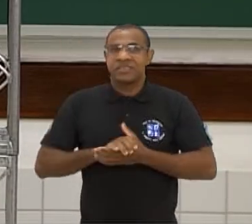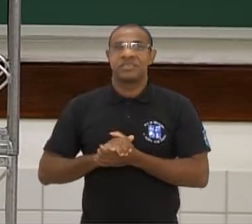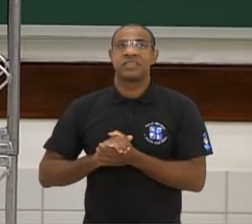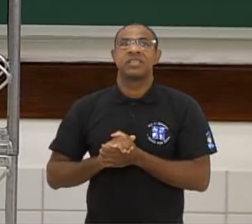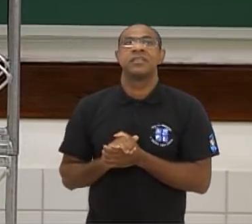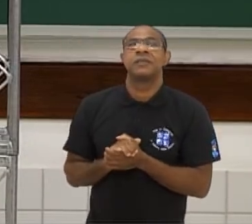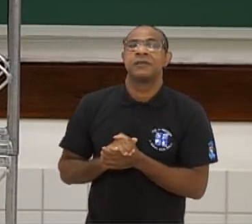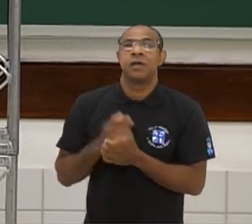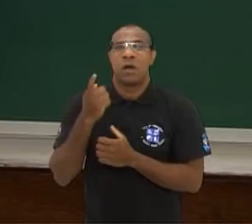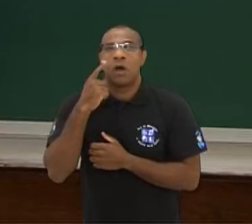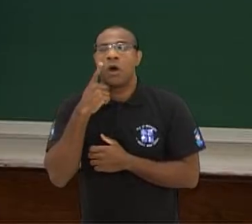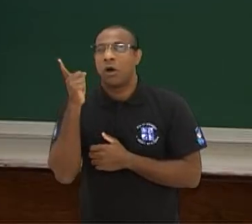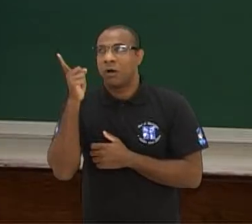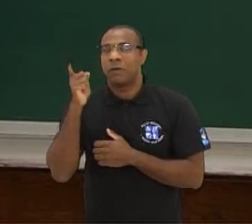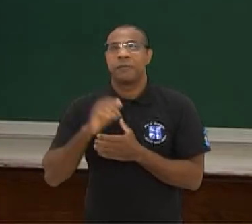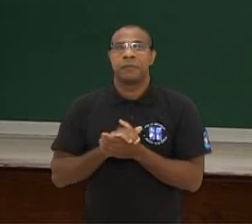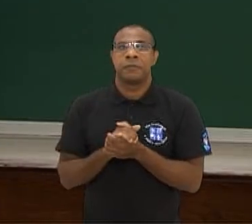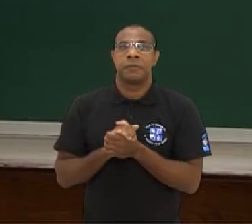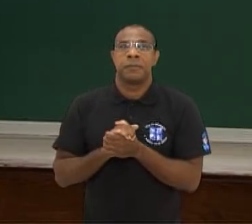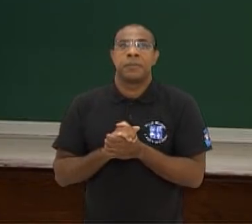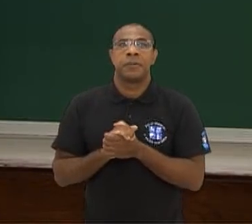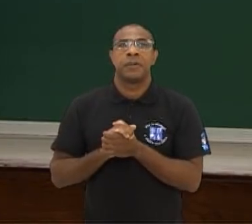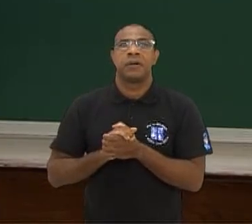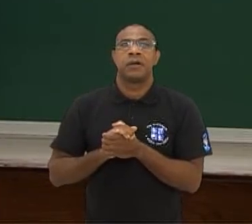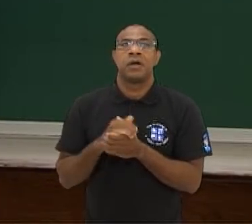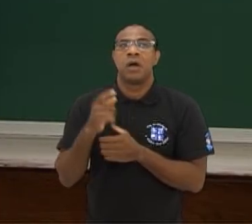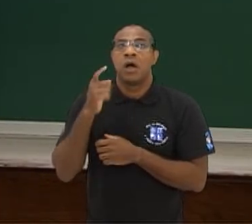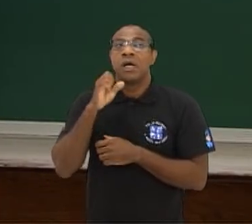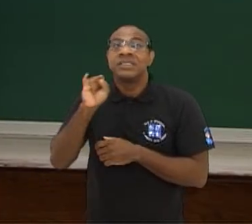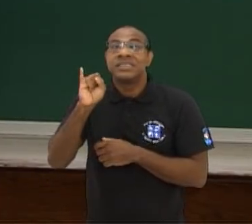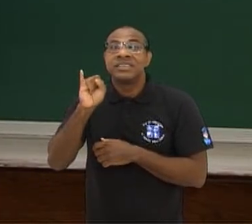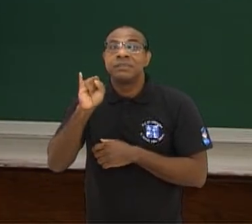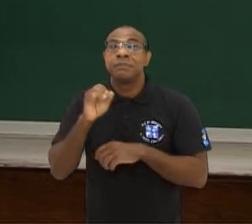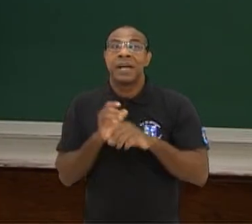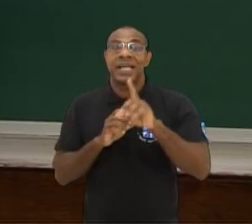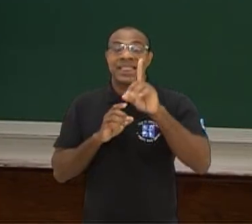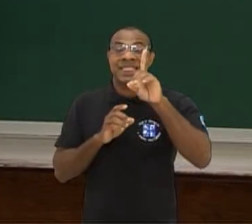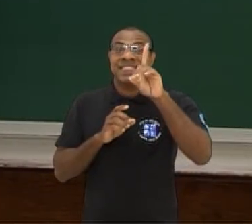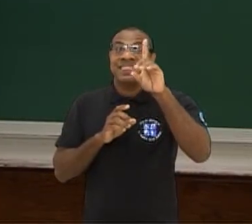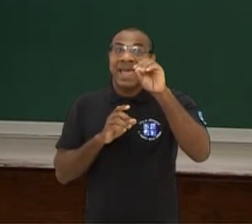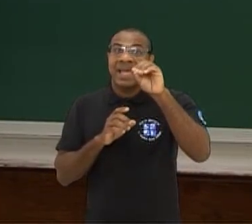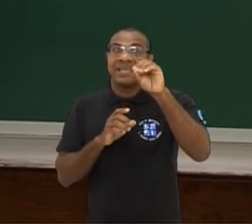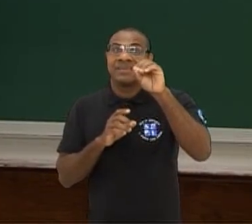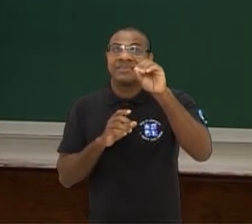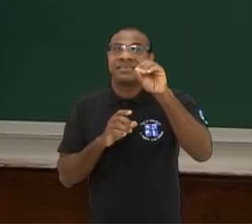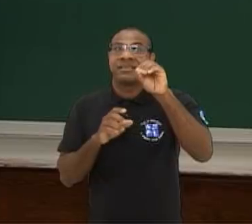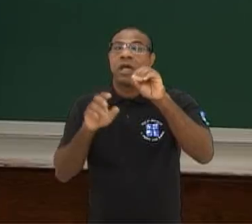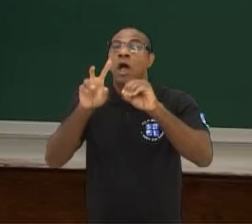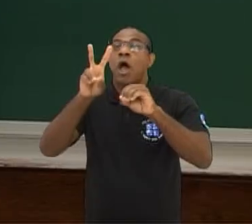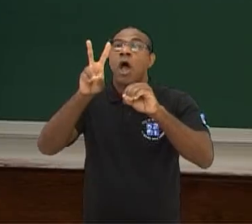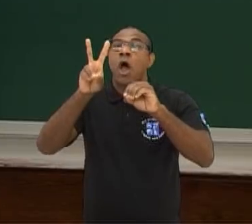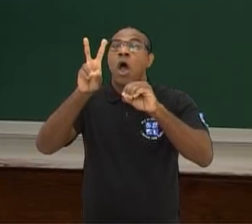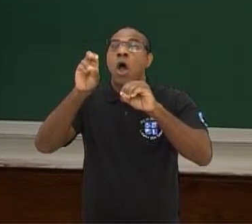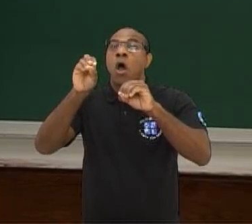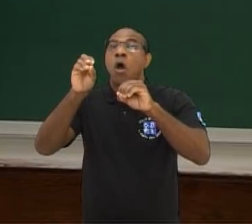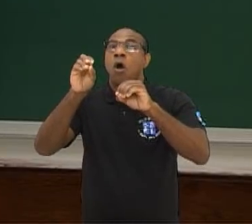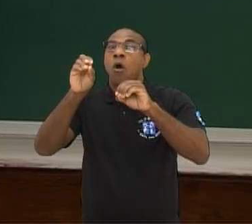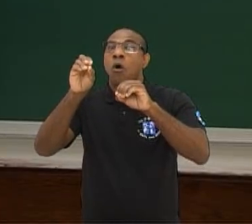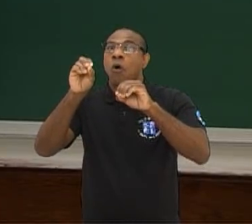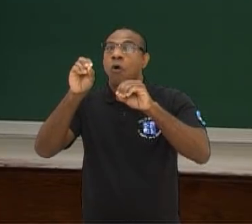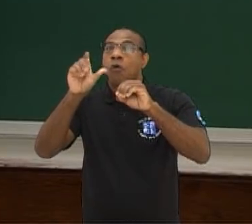com proporção. Olha só. Se para 10 volts eu